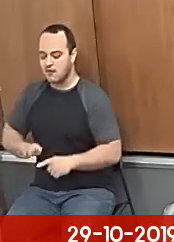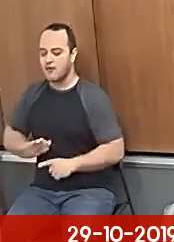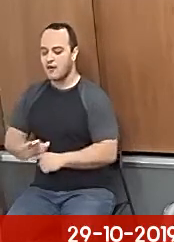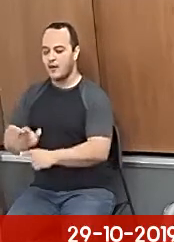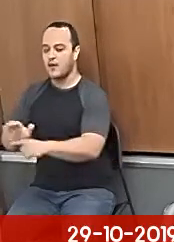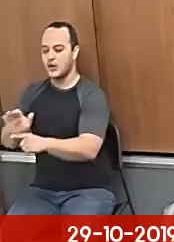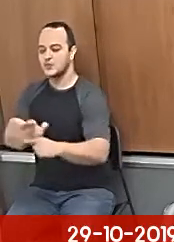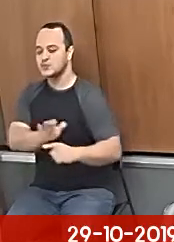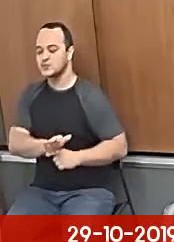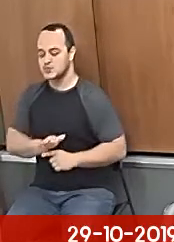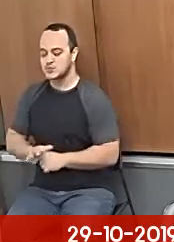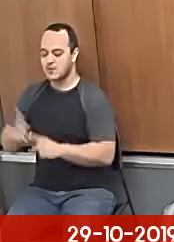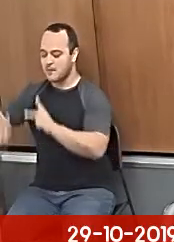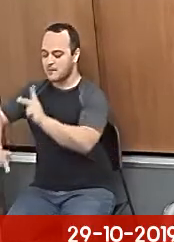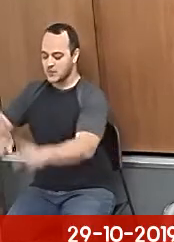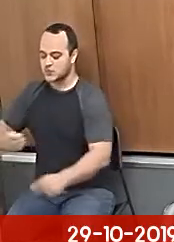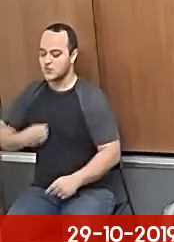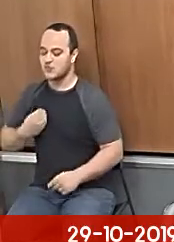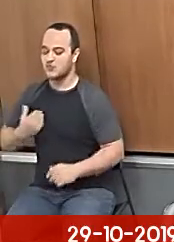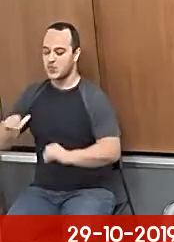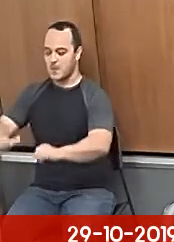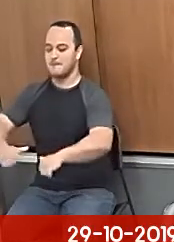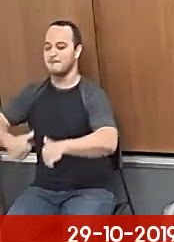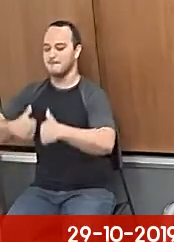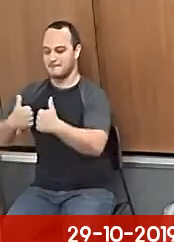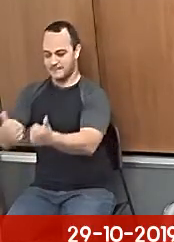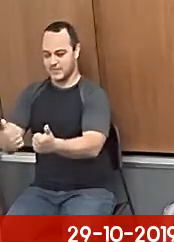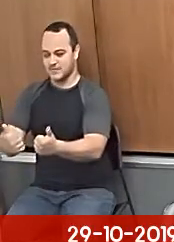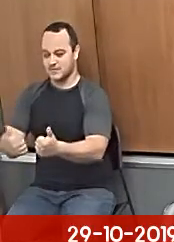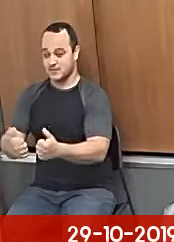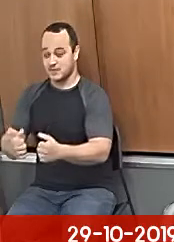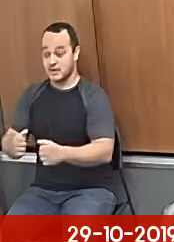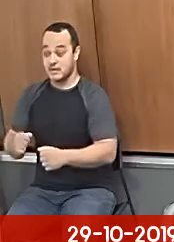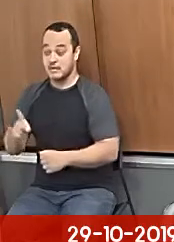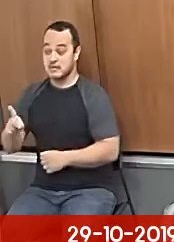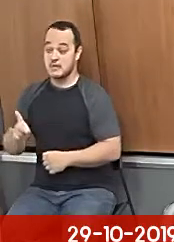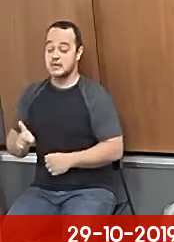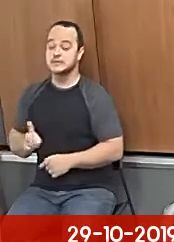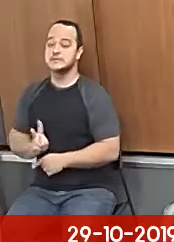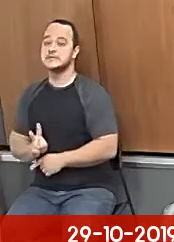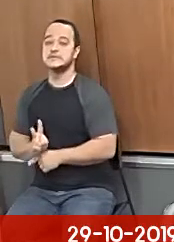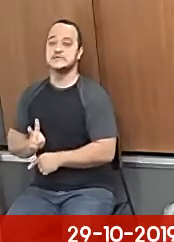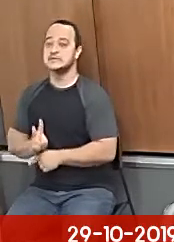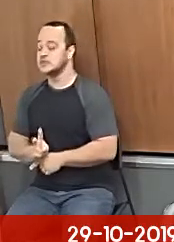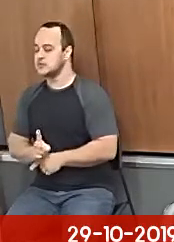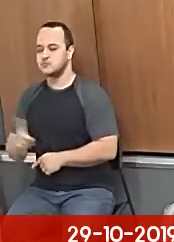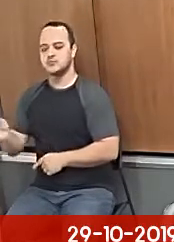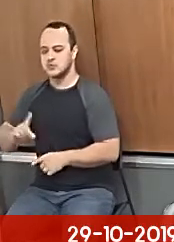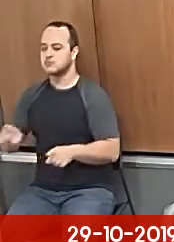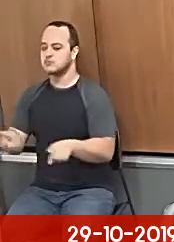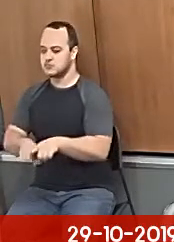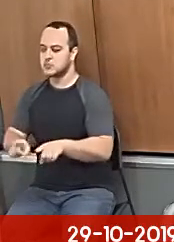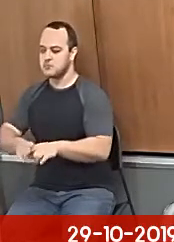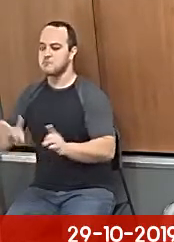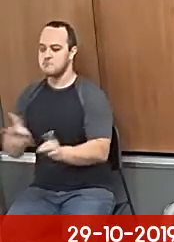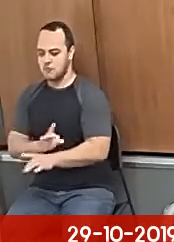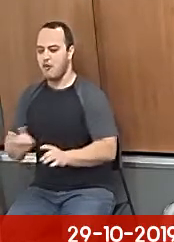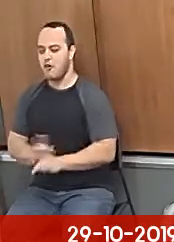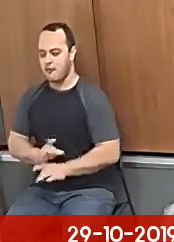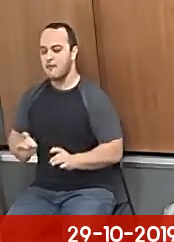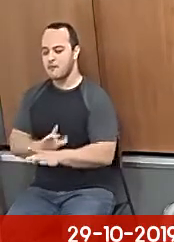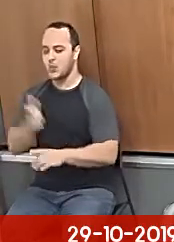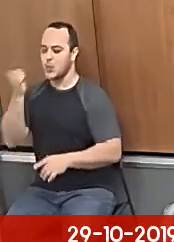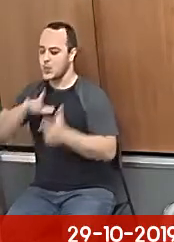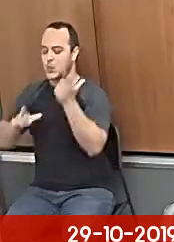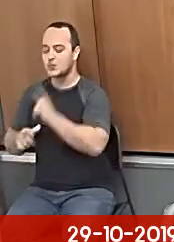vida das pessoas, levar esperança, mas não só esperança, levar resultado também na prática. Agradecer o meu